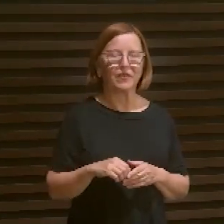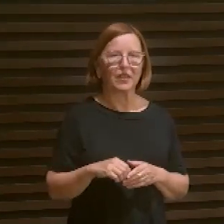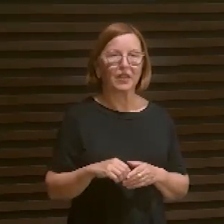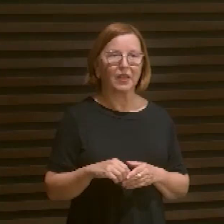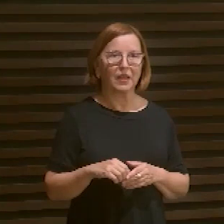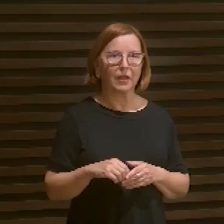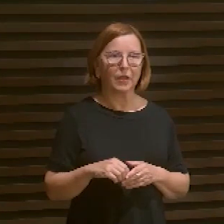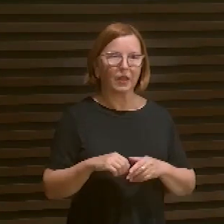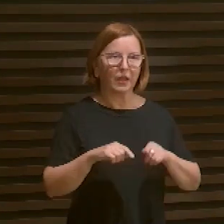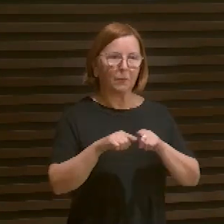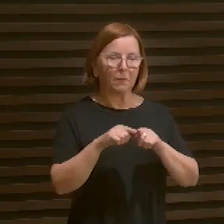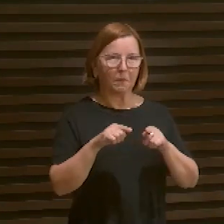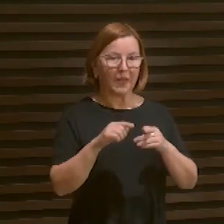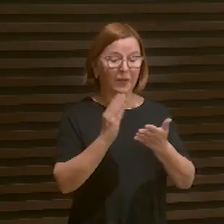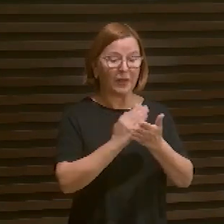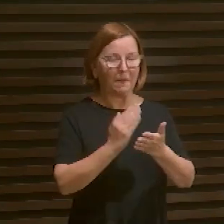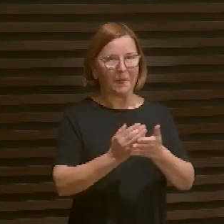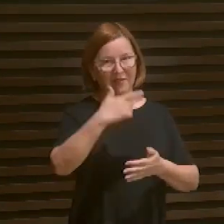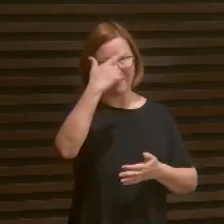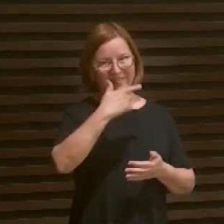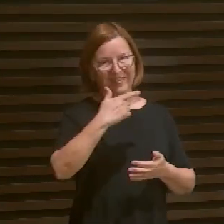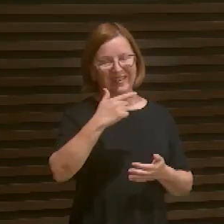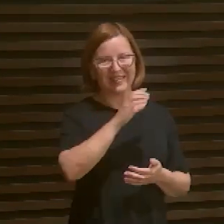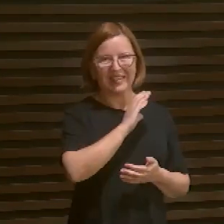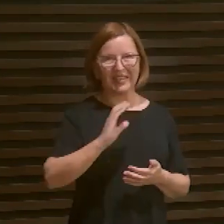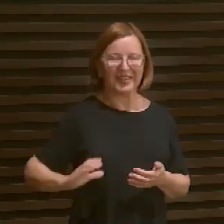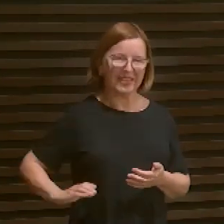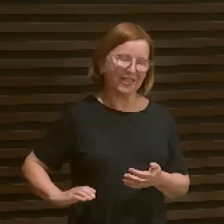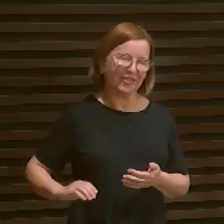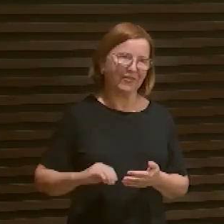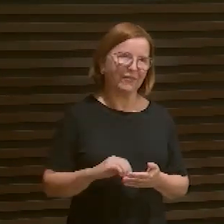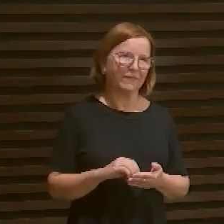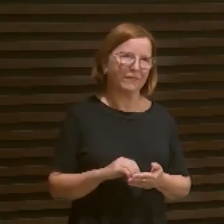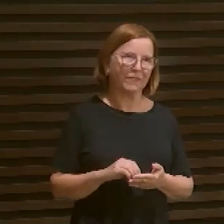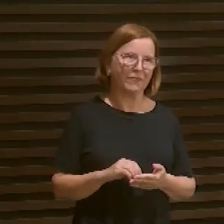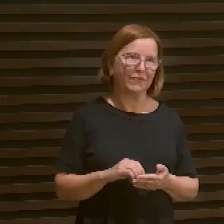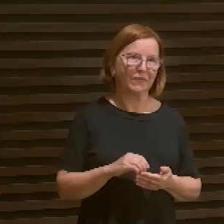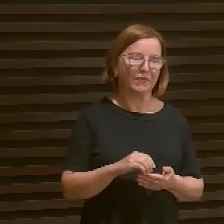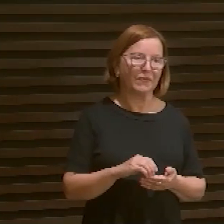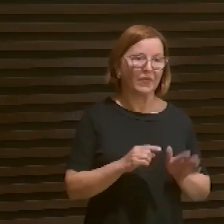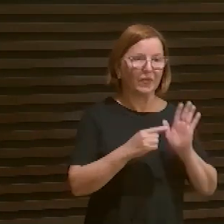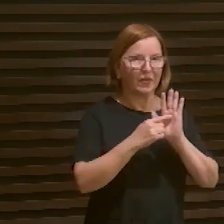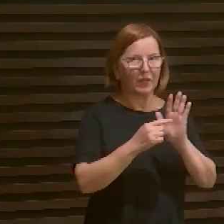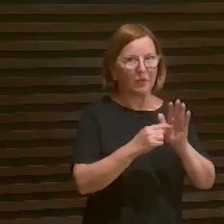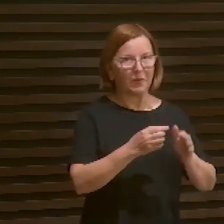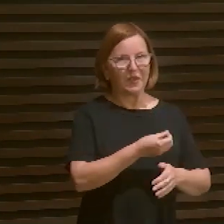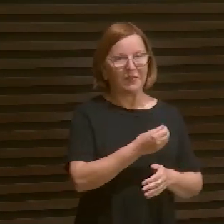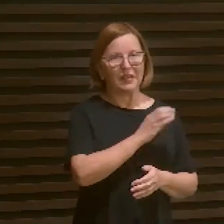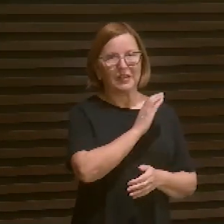do caráter de Cristo. Ela é uma relação da vida de Cristo. E aí no